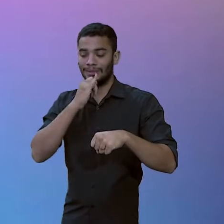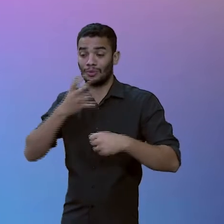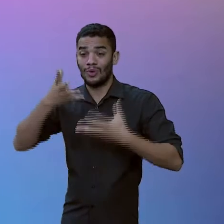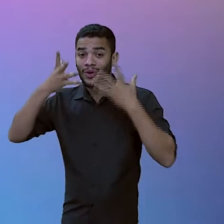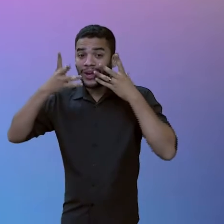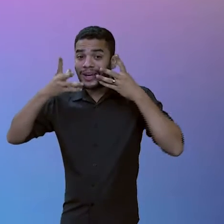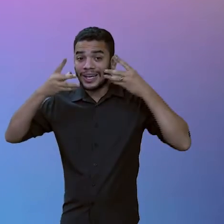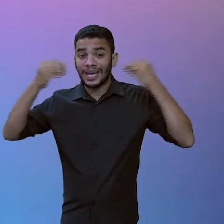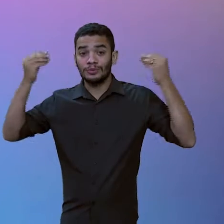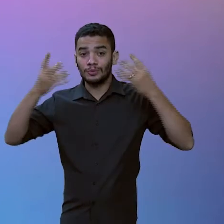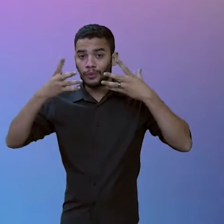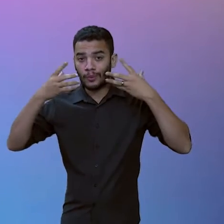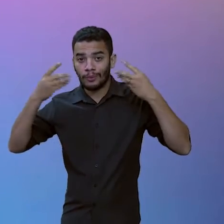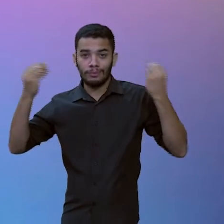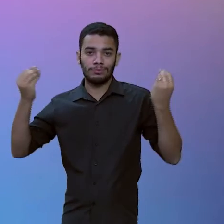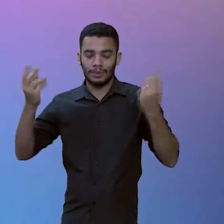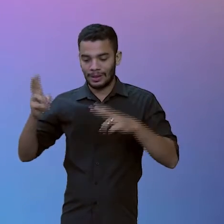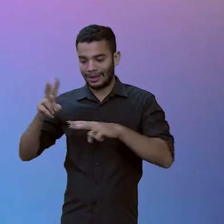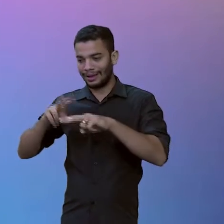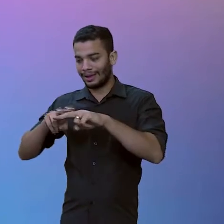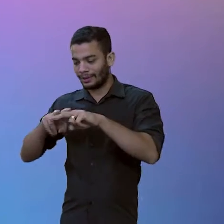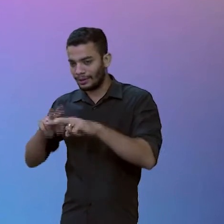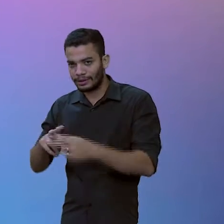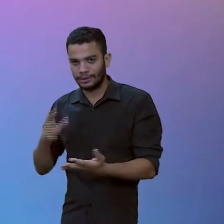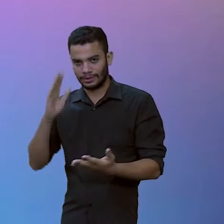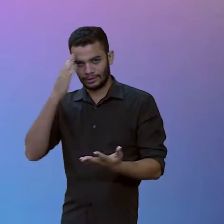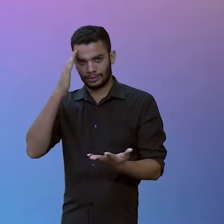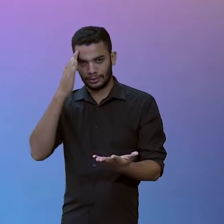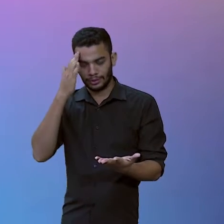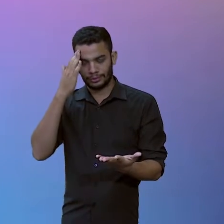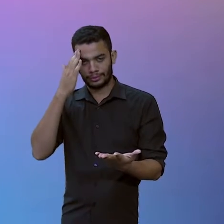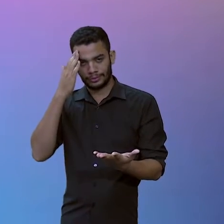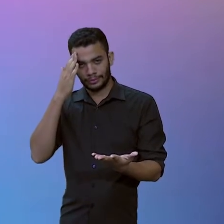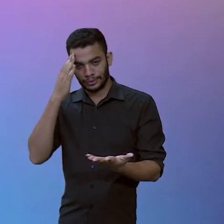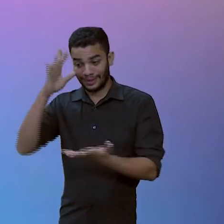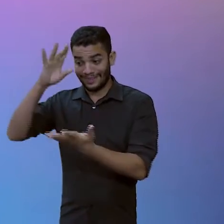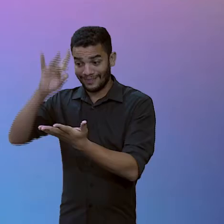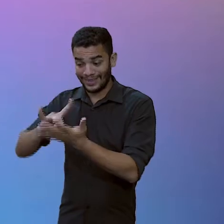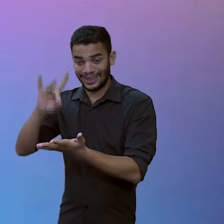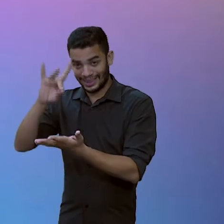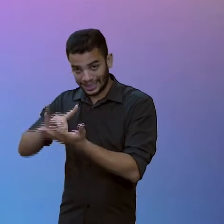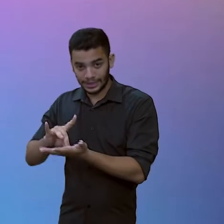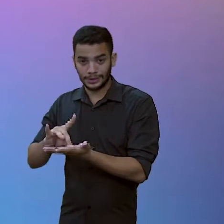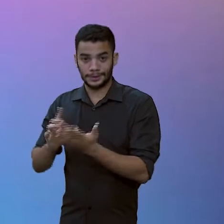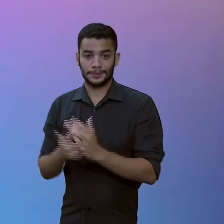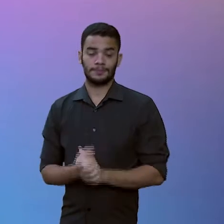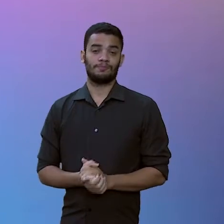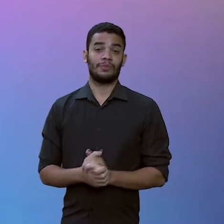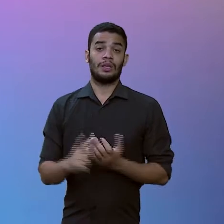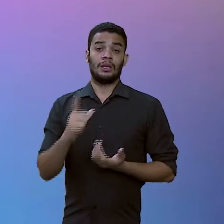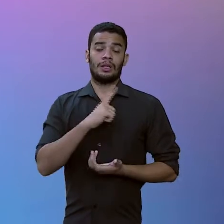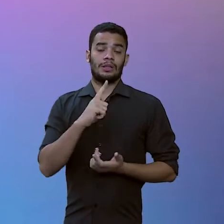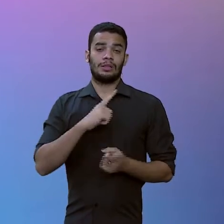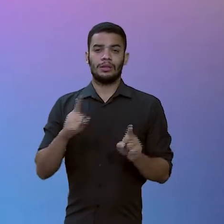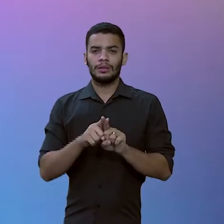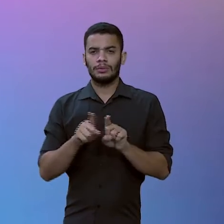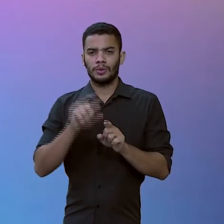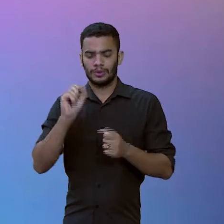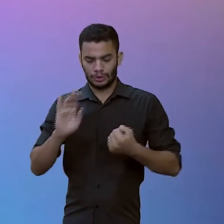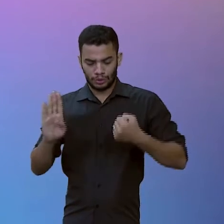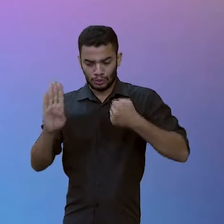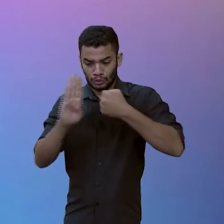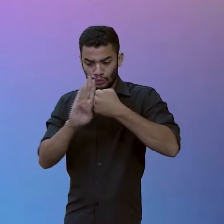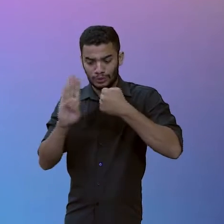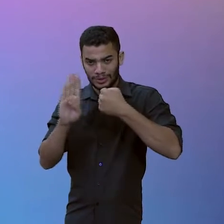de substantivos abstratos, são aqueles relacionados aos sentimentos, relacionados aos estados, qualidades